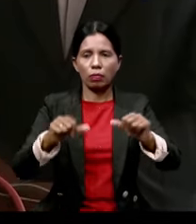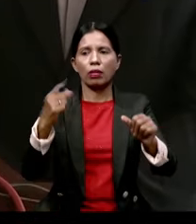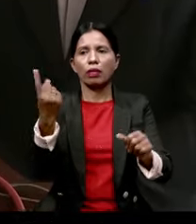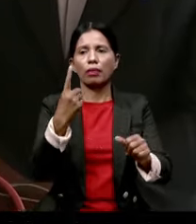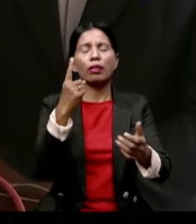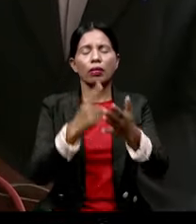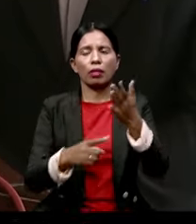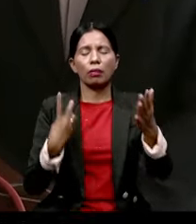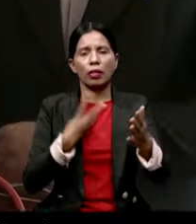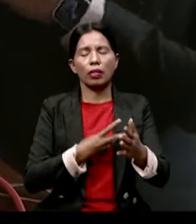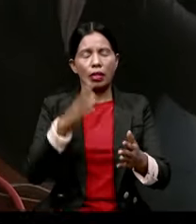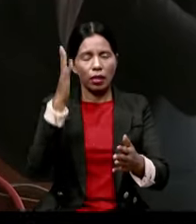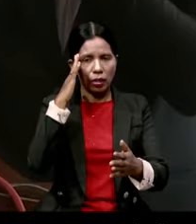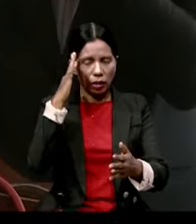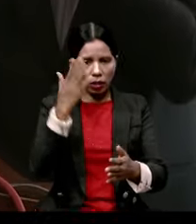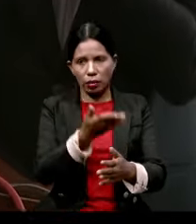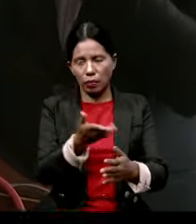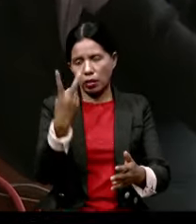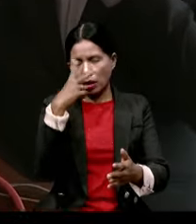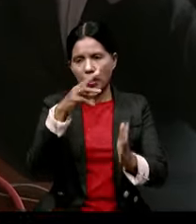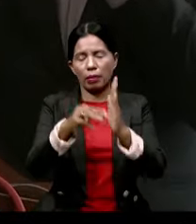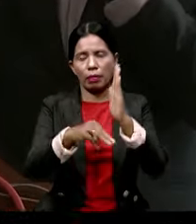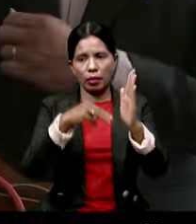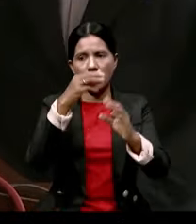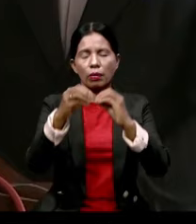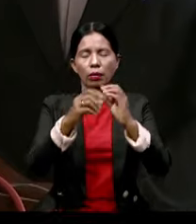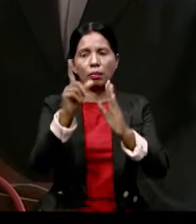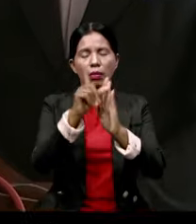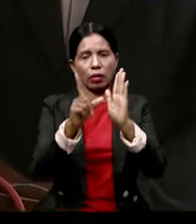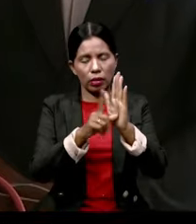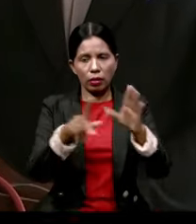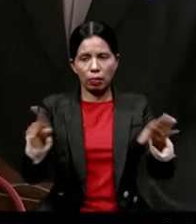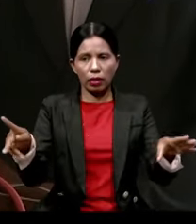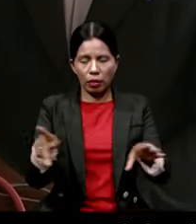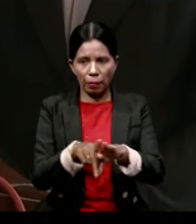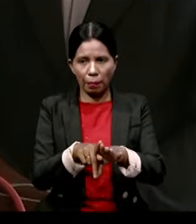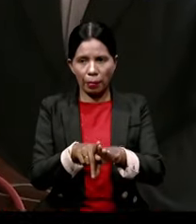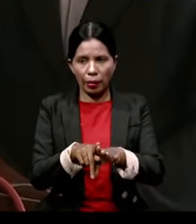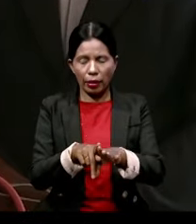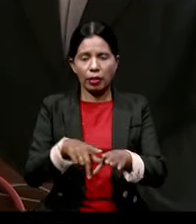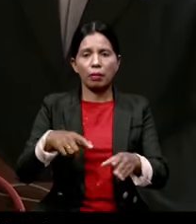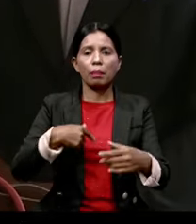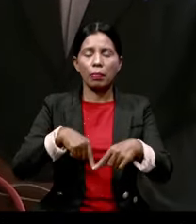Saya dah mengikuti tetap, tahun ini terus saya kumpanya oleh media, kena balista presensa, tama tardi,